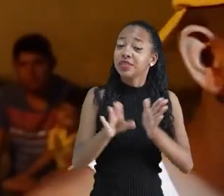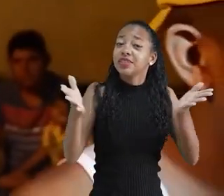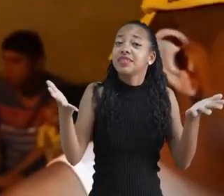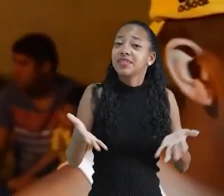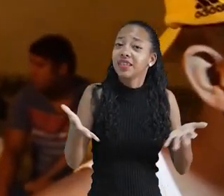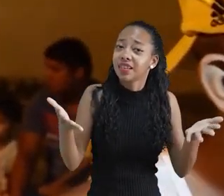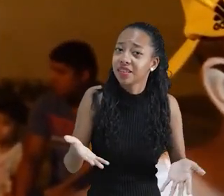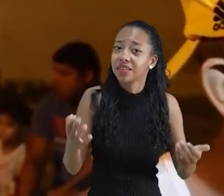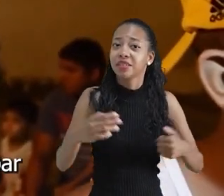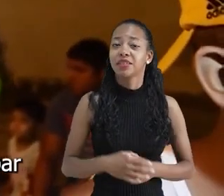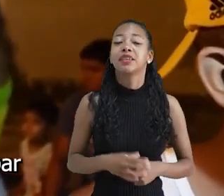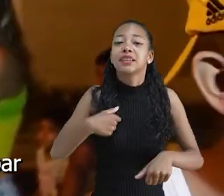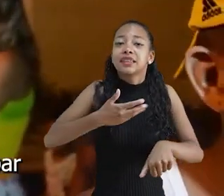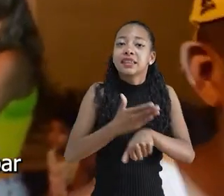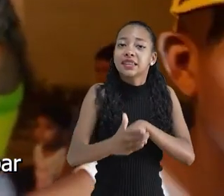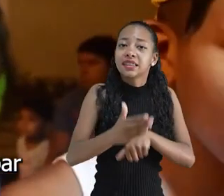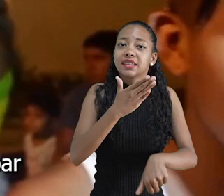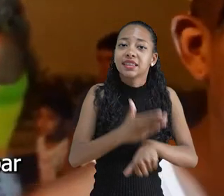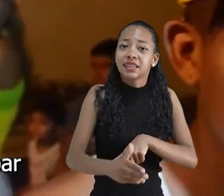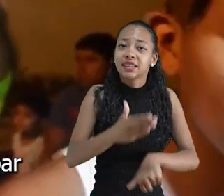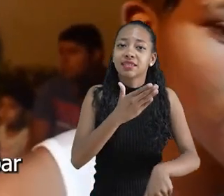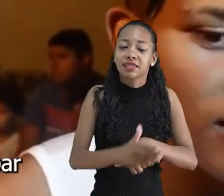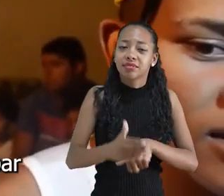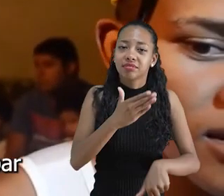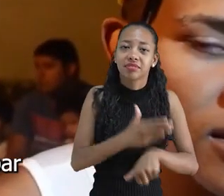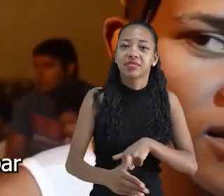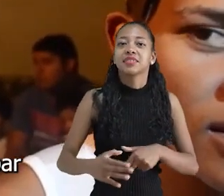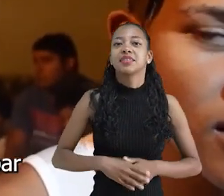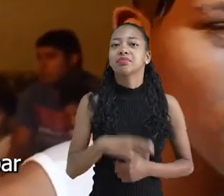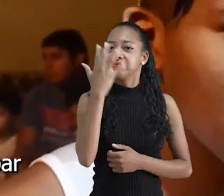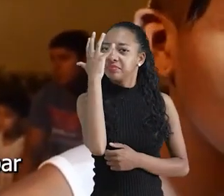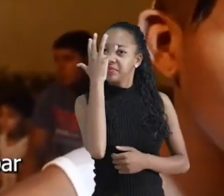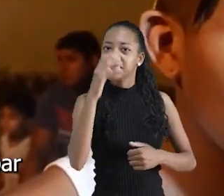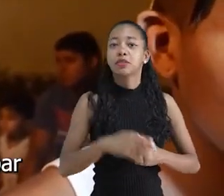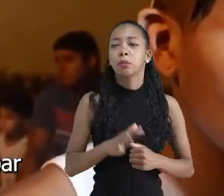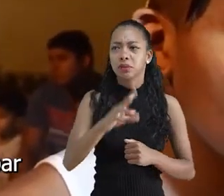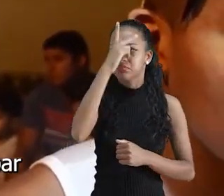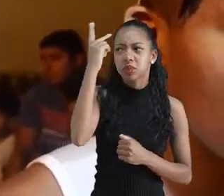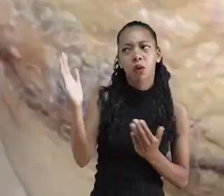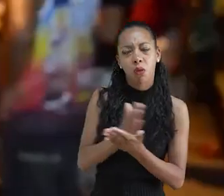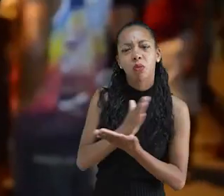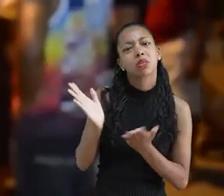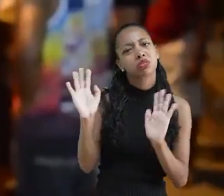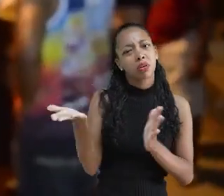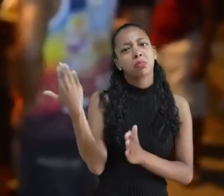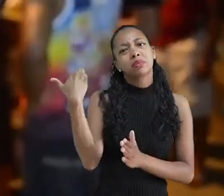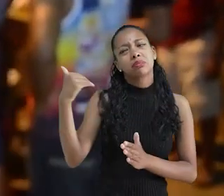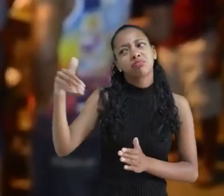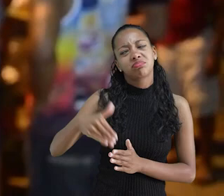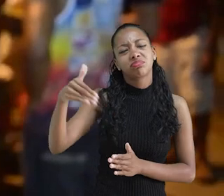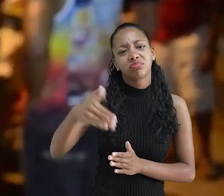para fazer o primeiro ensaio mas com pessoas aqui amigos meus já vieram uns três ou quatro os para participar gera de